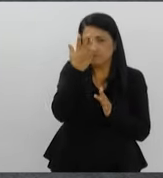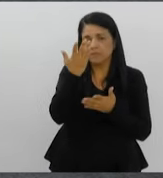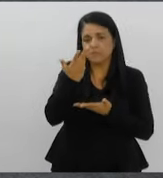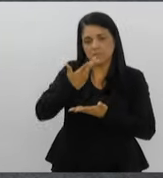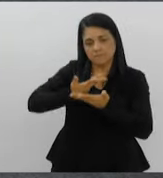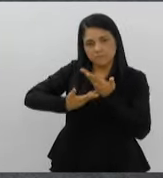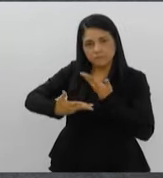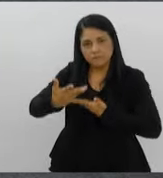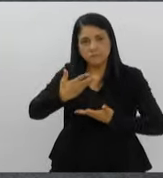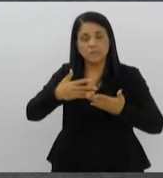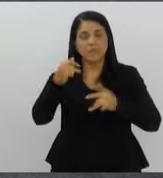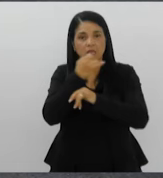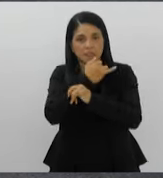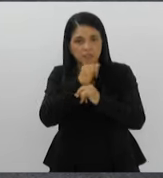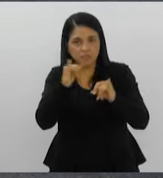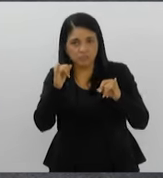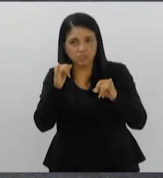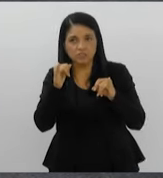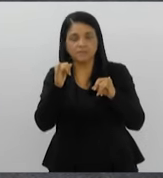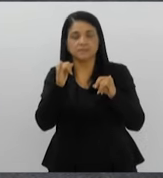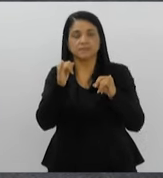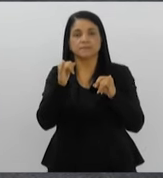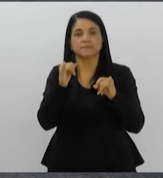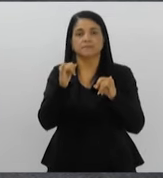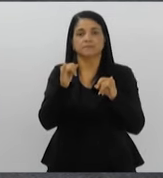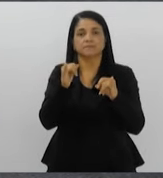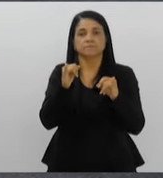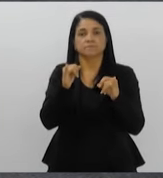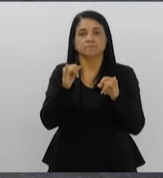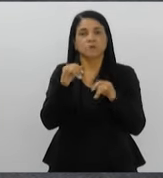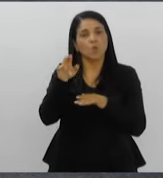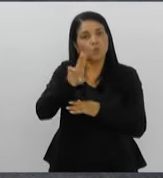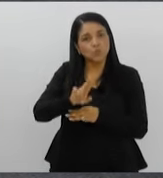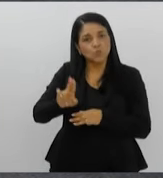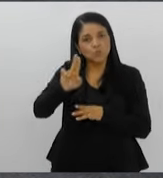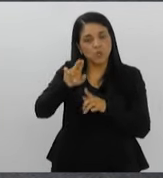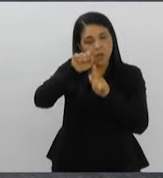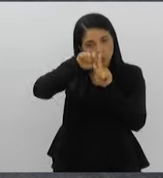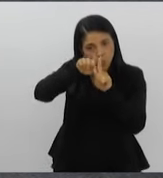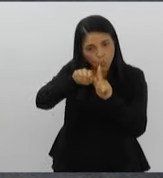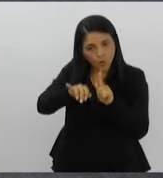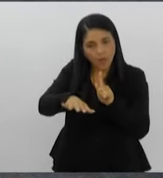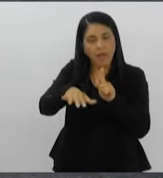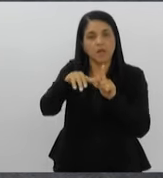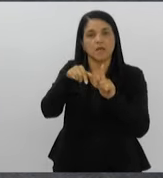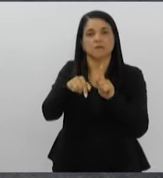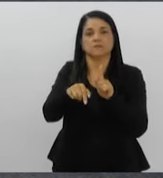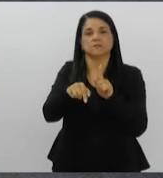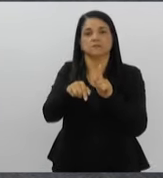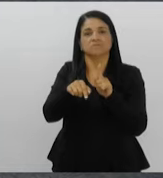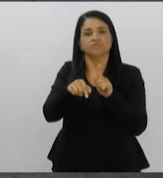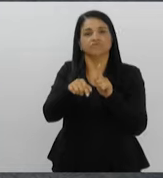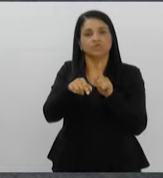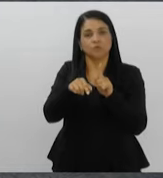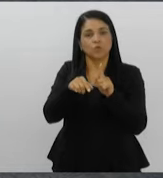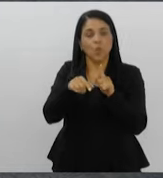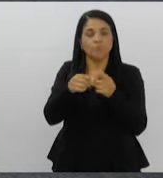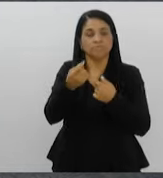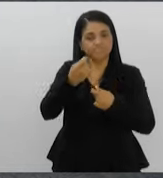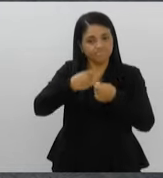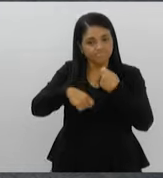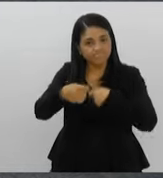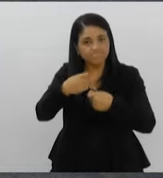transição energética para que nós pudéssemos utilizar o gás como propulsor do reaquecimento da